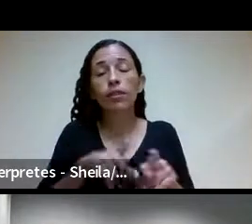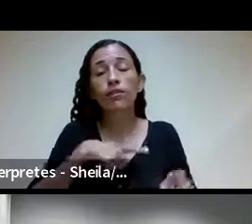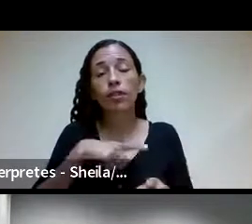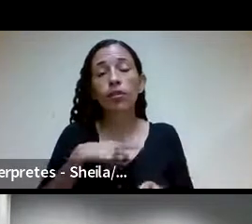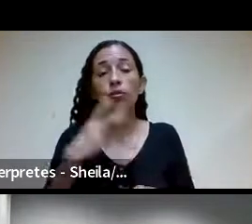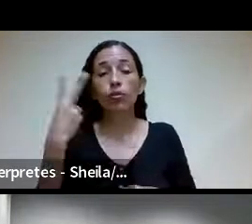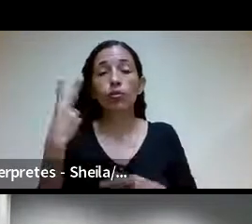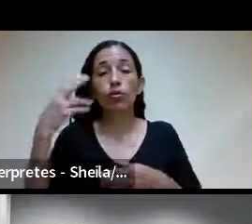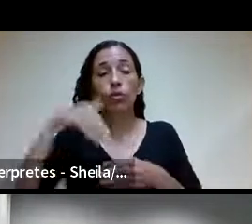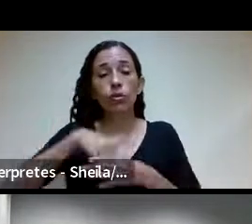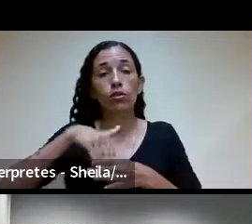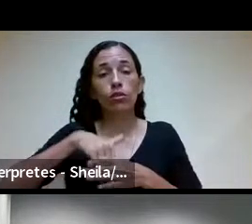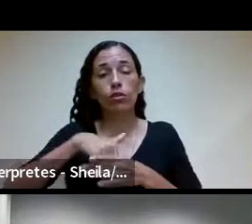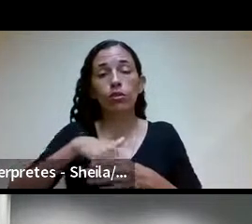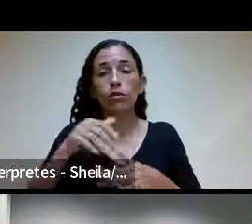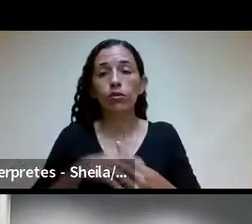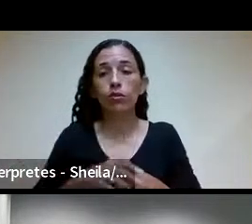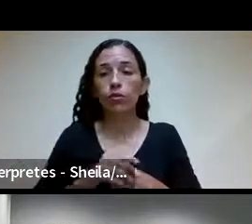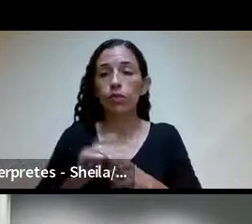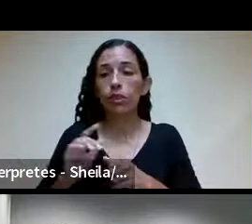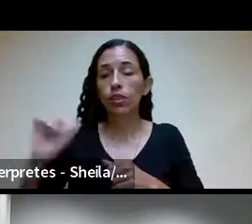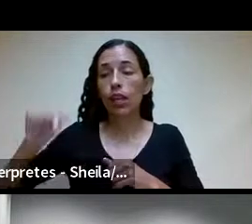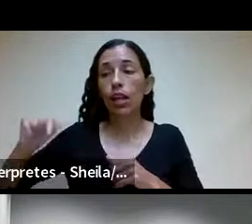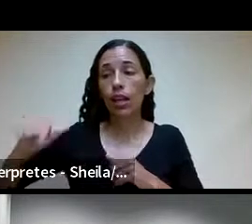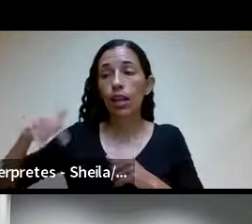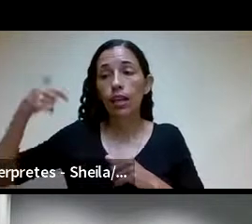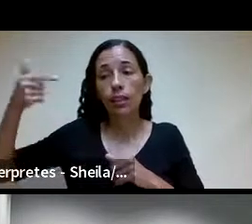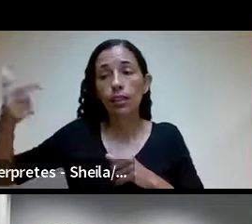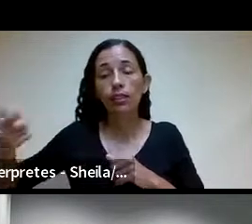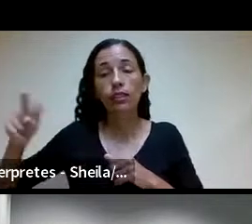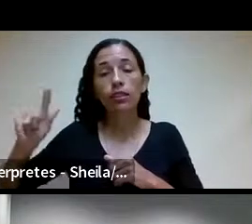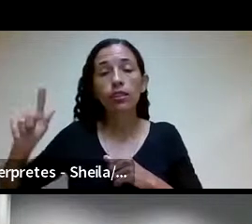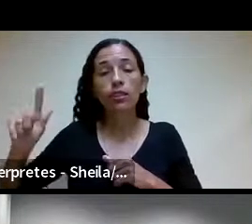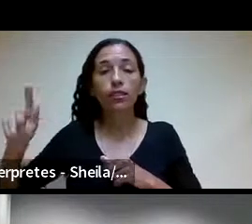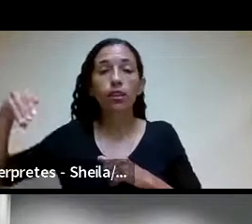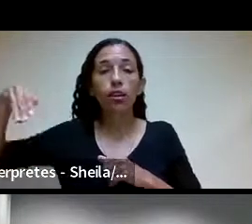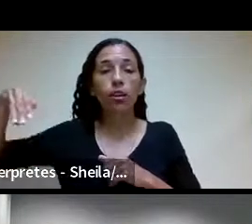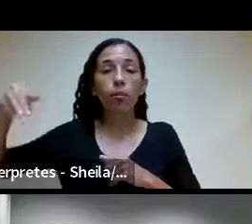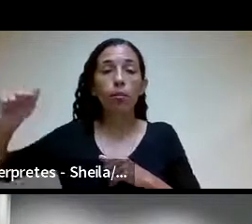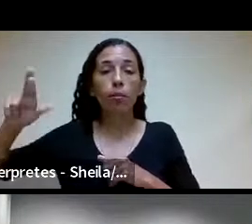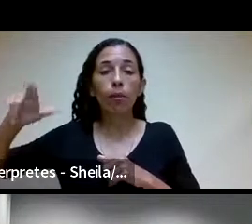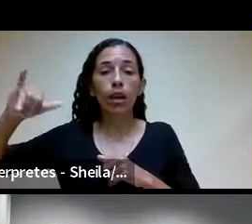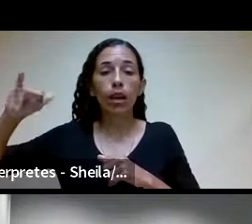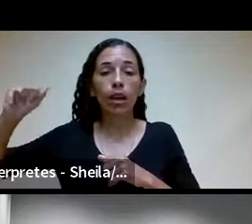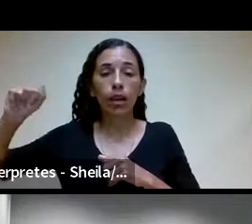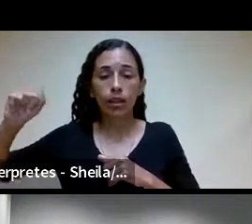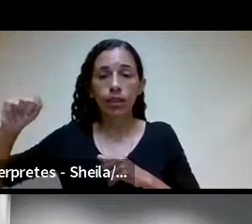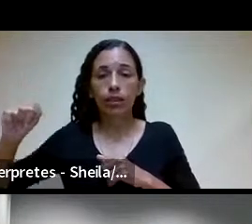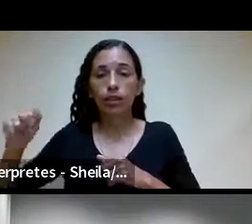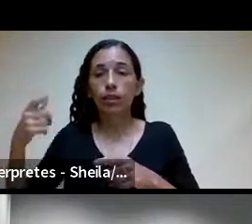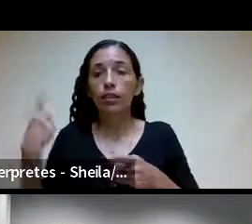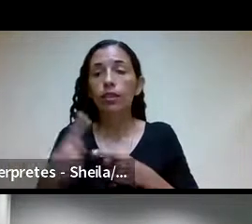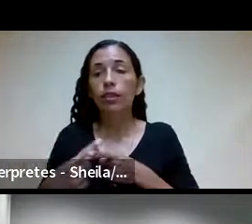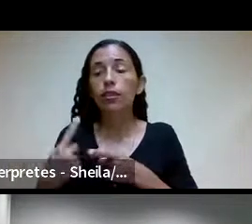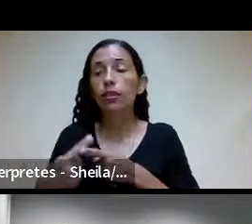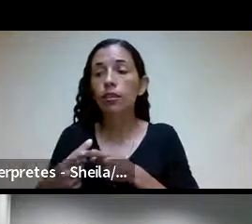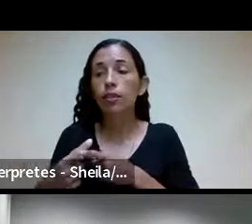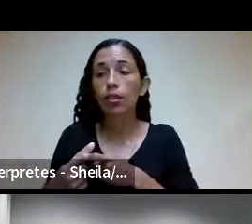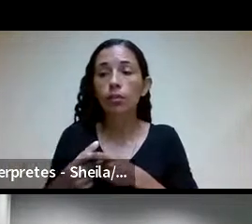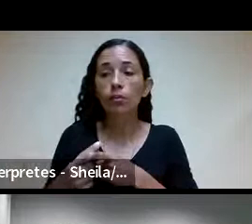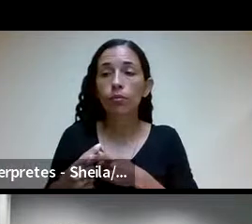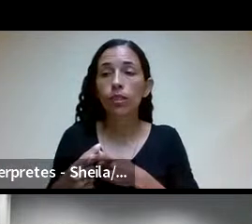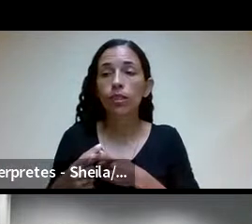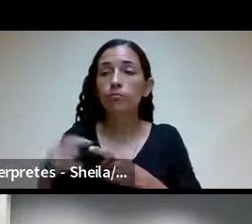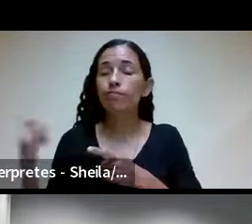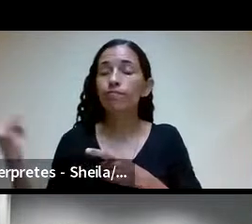exclusivamente a Gilda Barreto, não merece relevância para o que interessa ao destino da controvérsia a mera proximidade profissional e ou